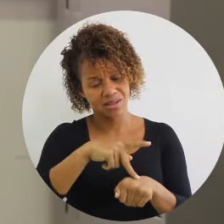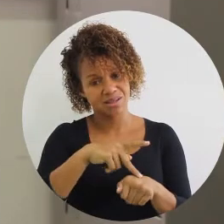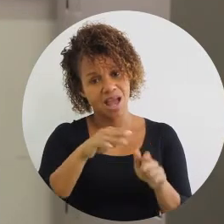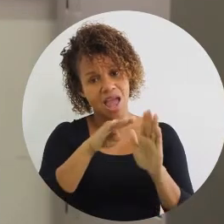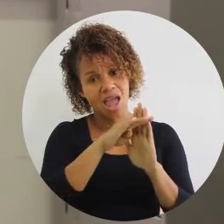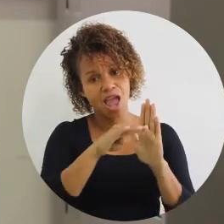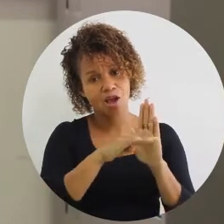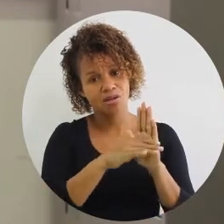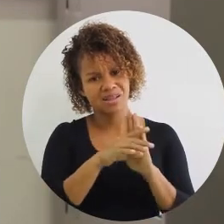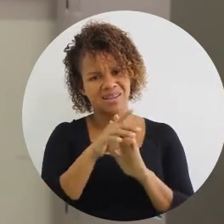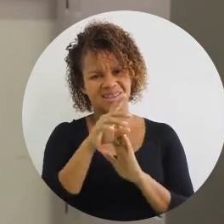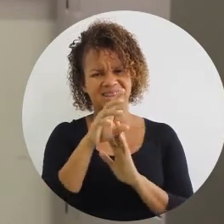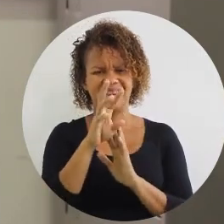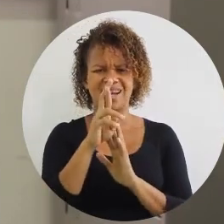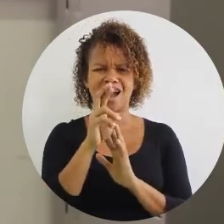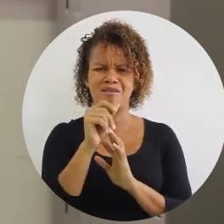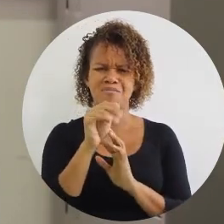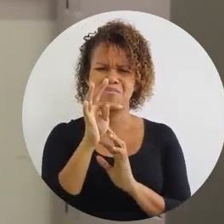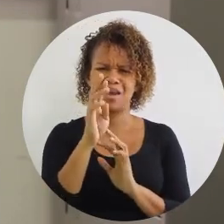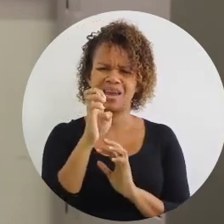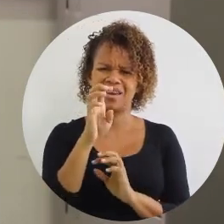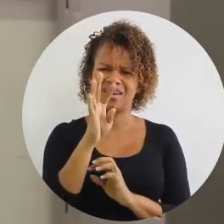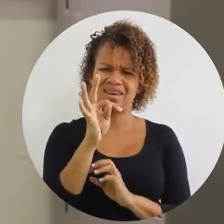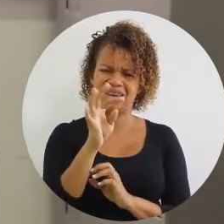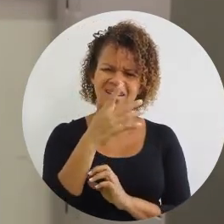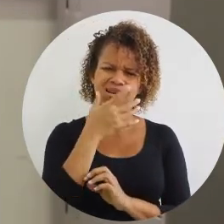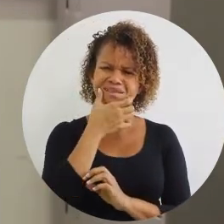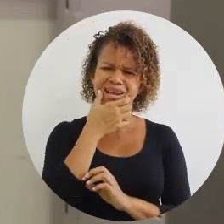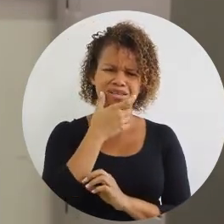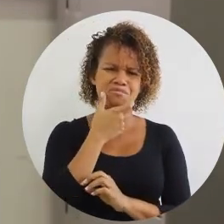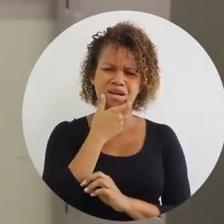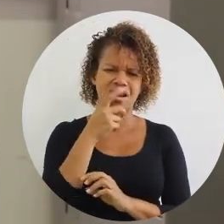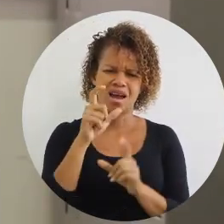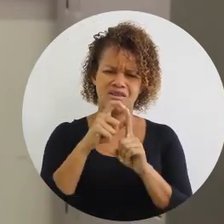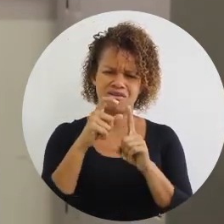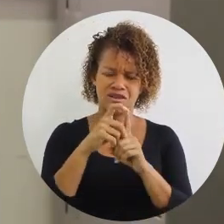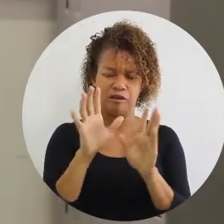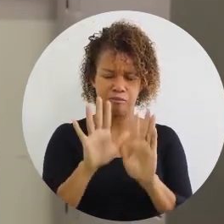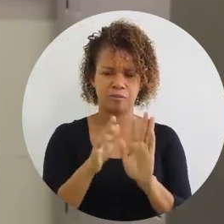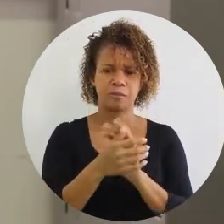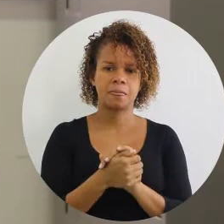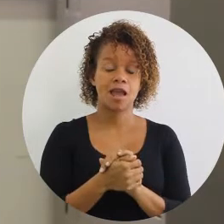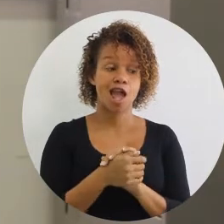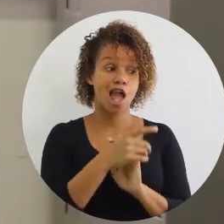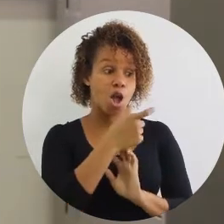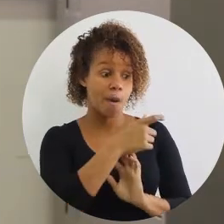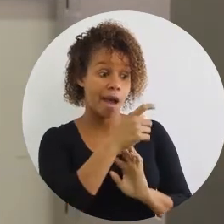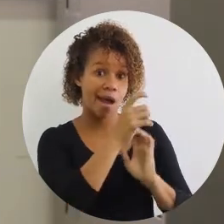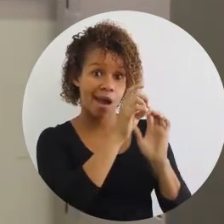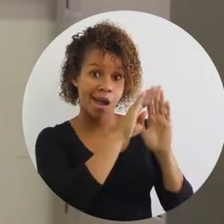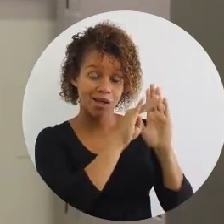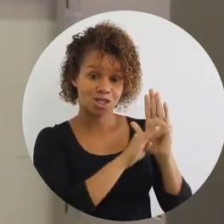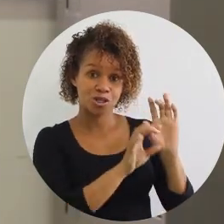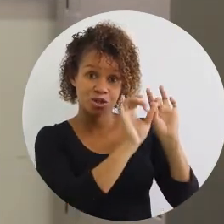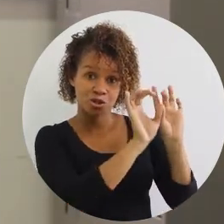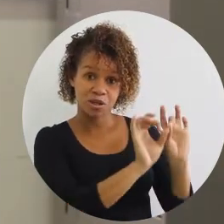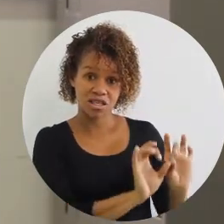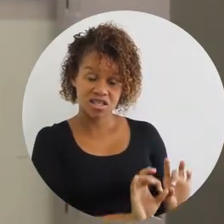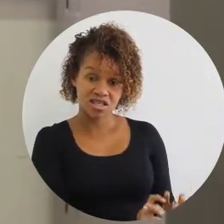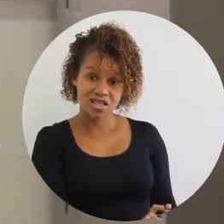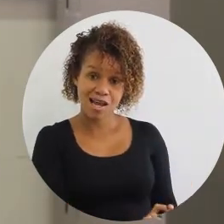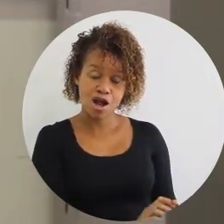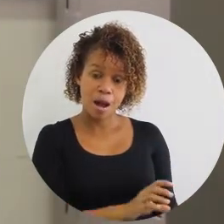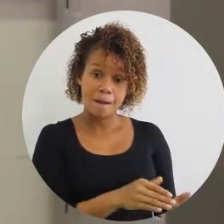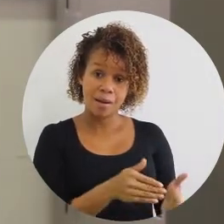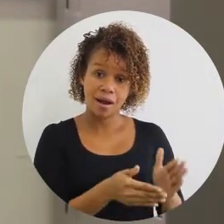de drawback. Como funciona esse regime? O drawback é um regime especial para isenção